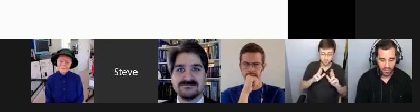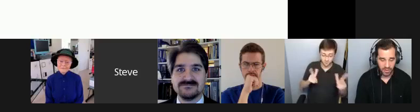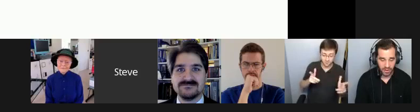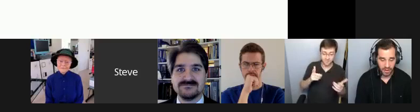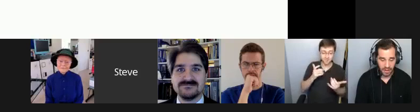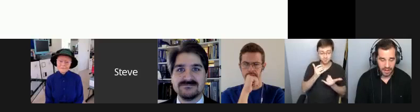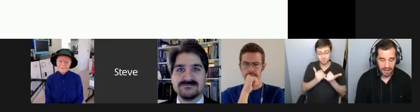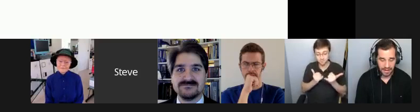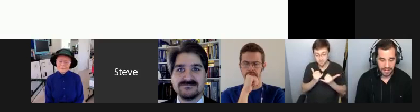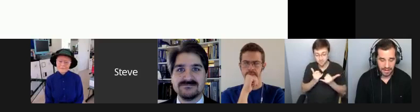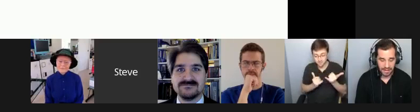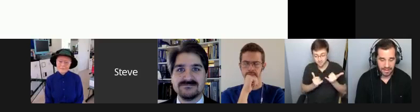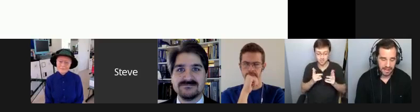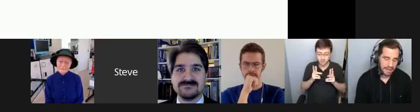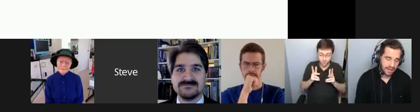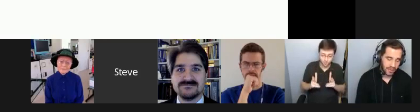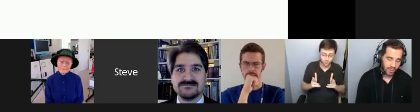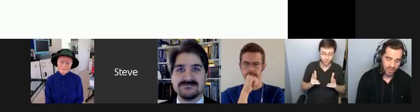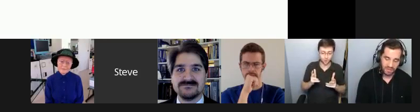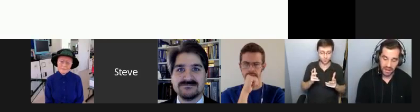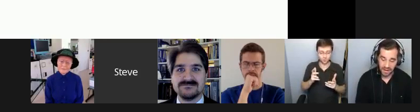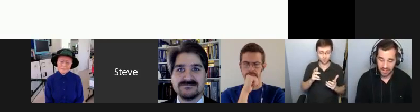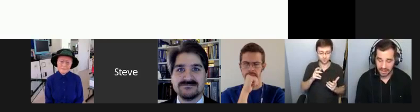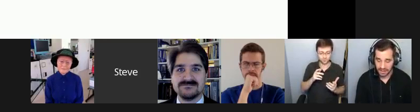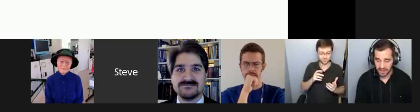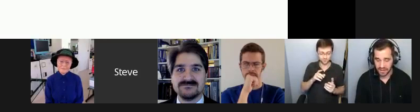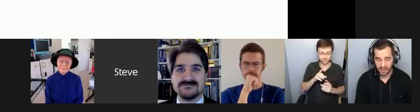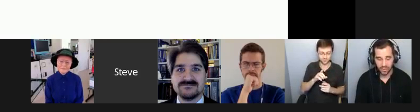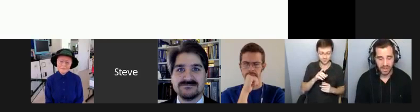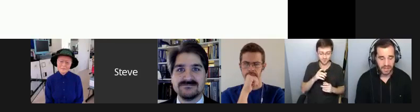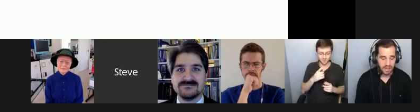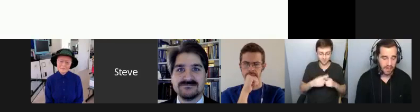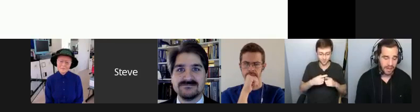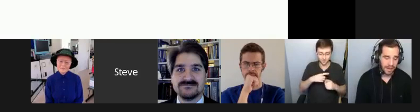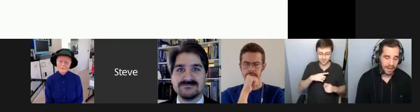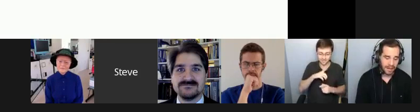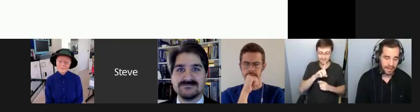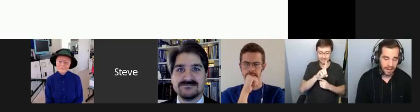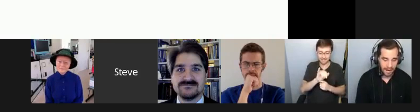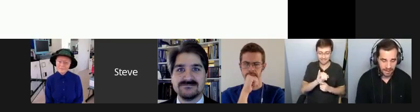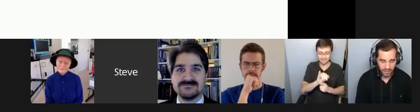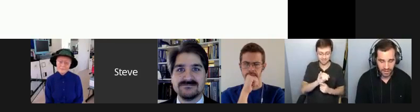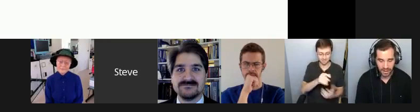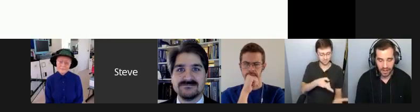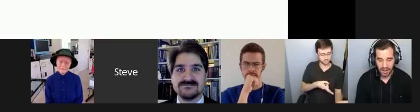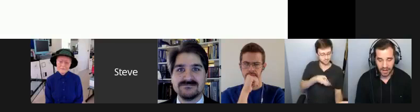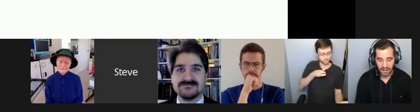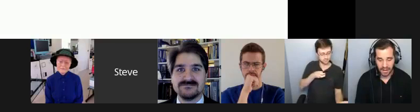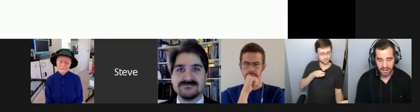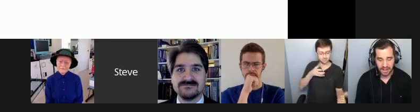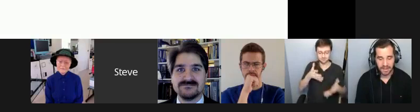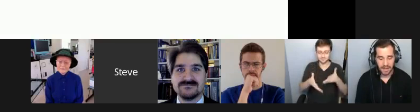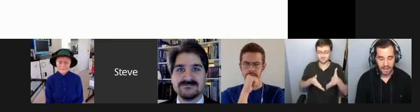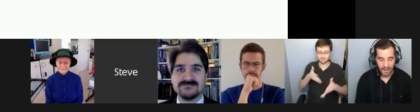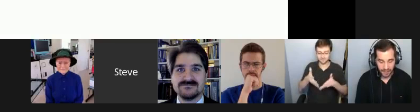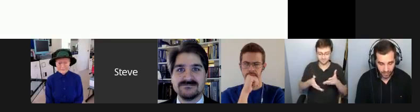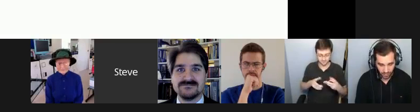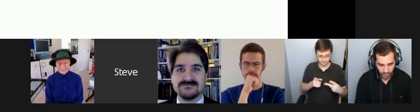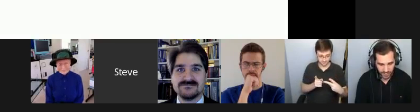nós temos ali se existe uma diferença, se existe uma similaridade entre